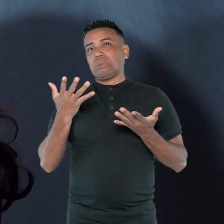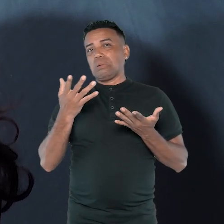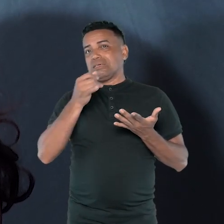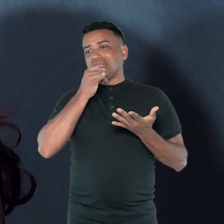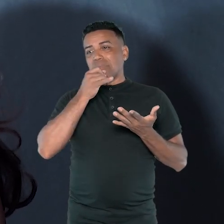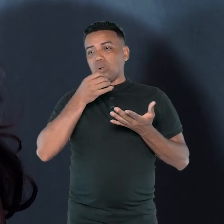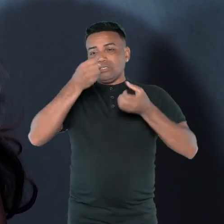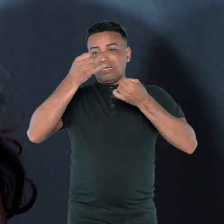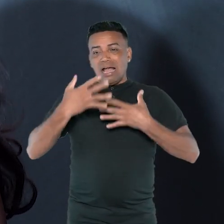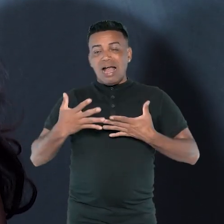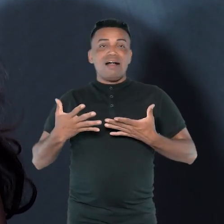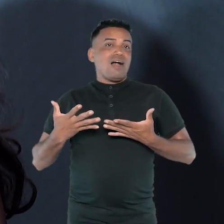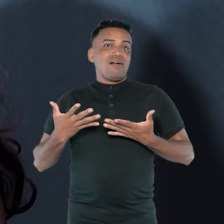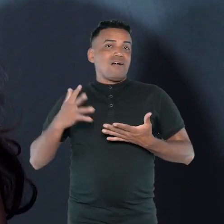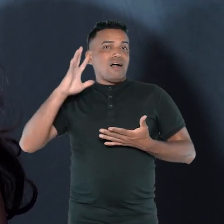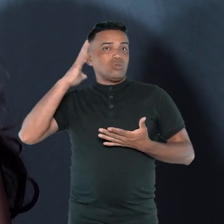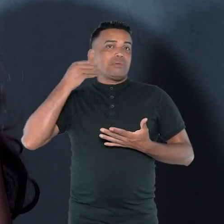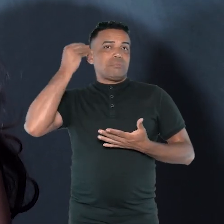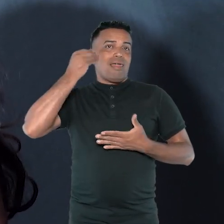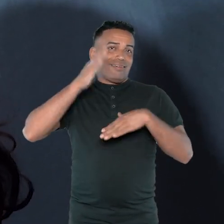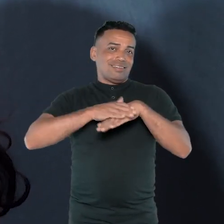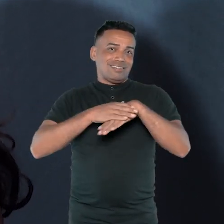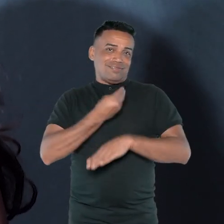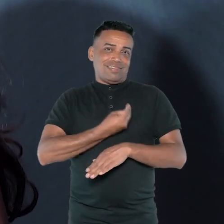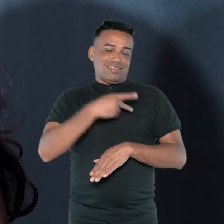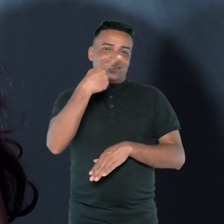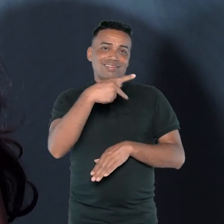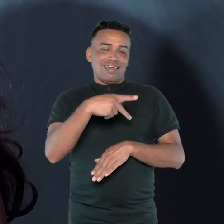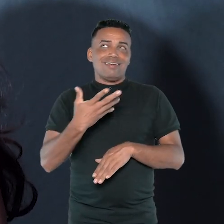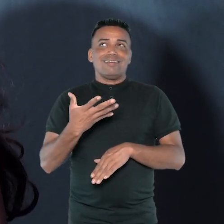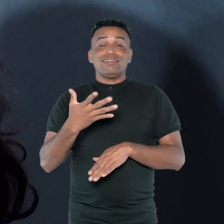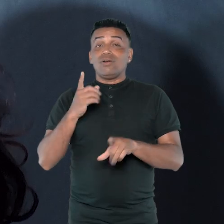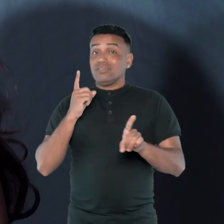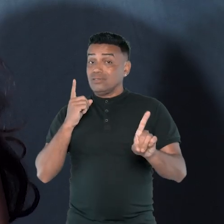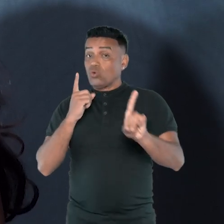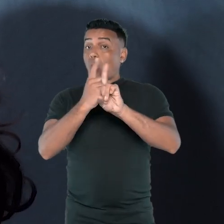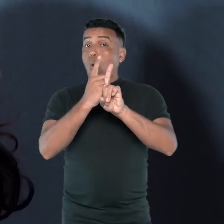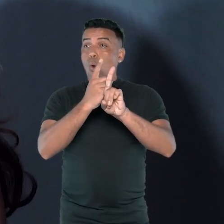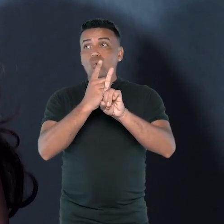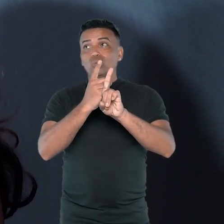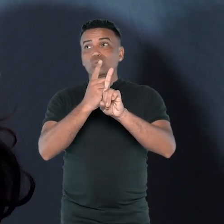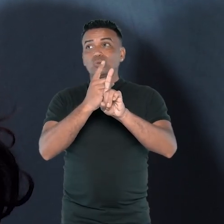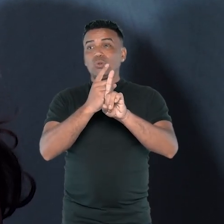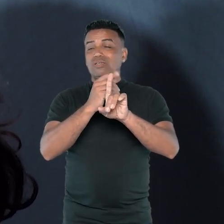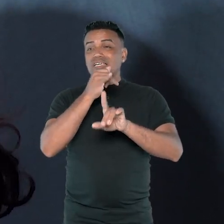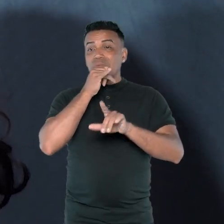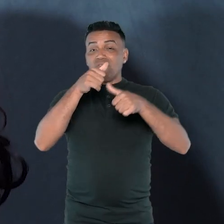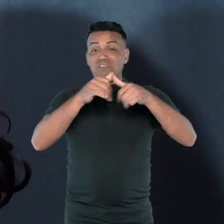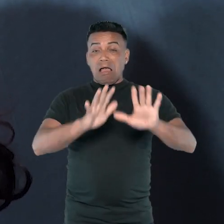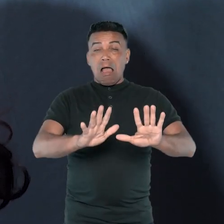muito sobre ele. E esses encontros, eles não conseguem, de alguma forma, ser fixados, mas